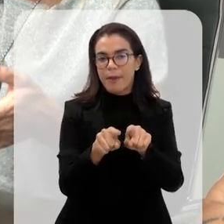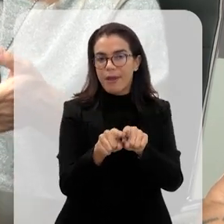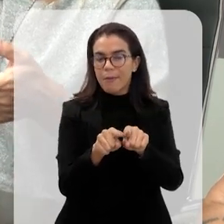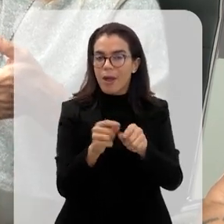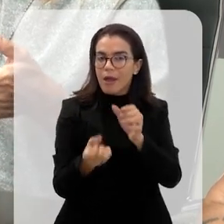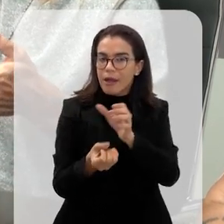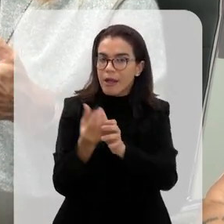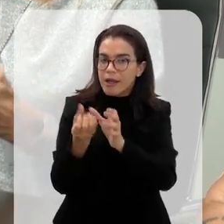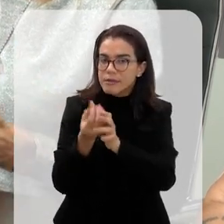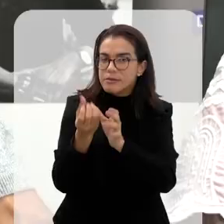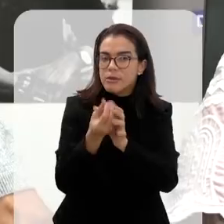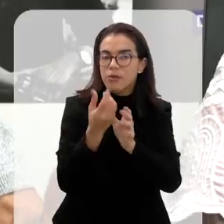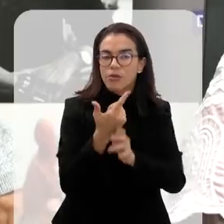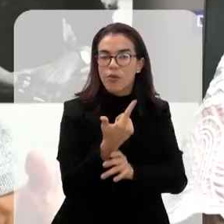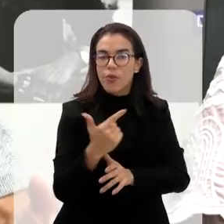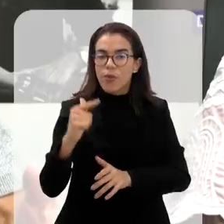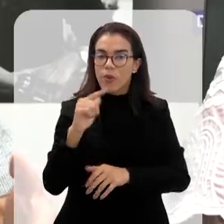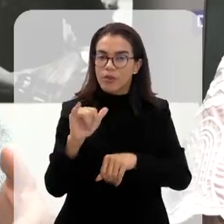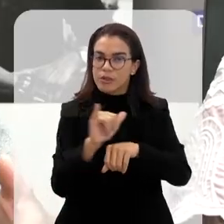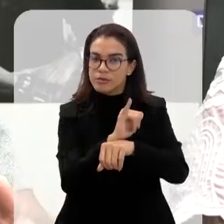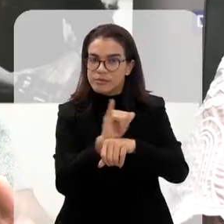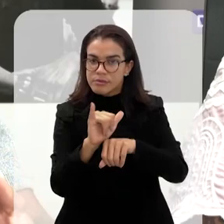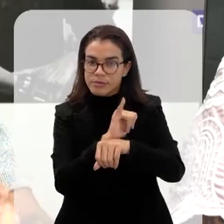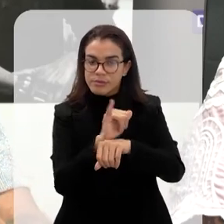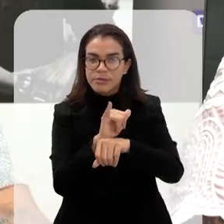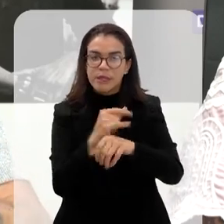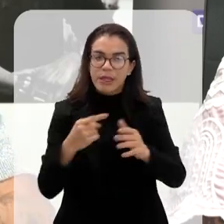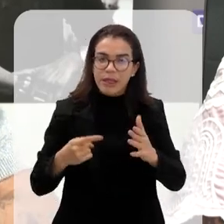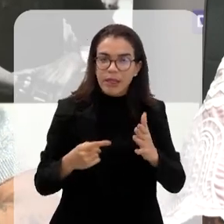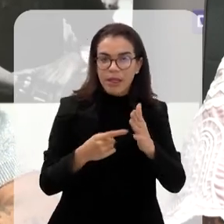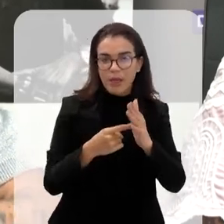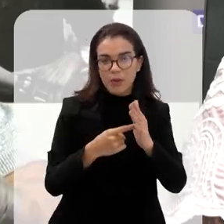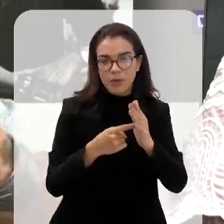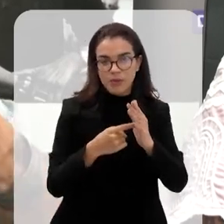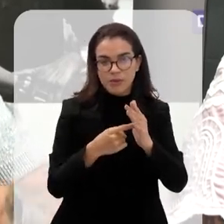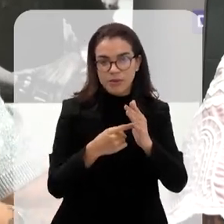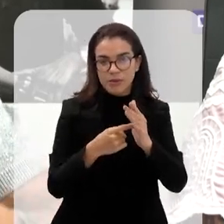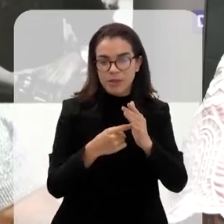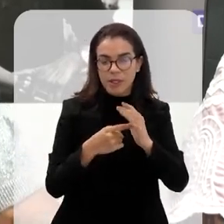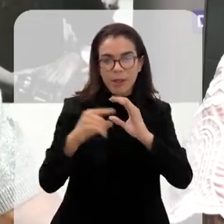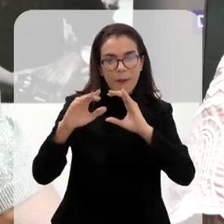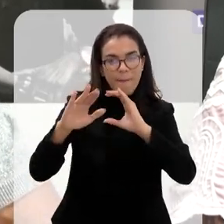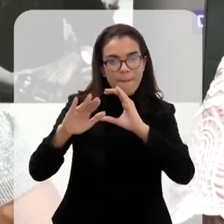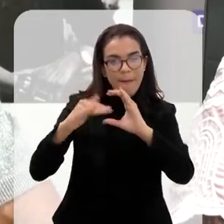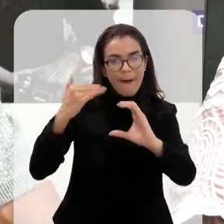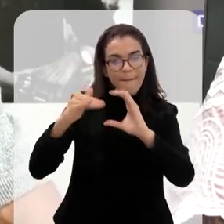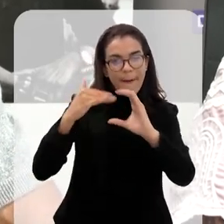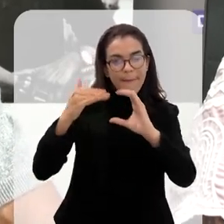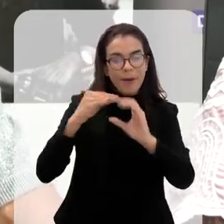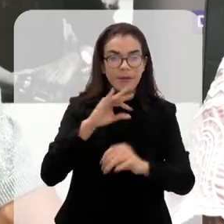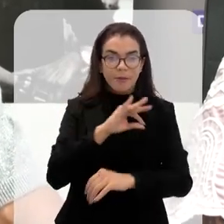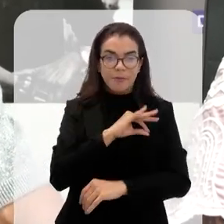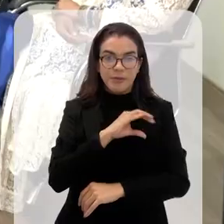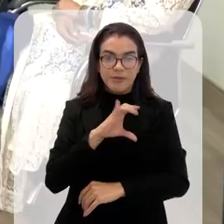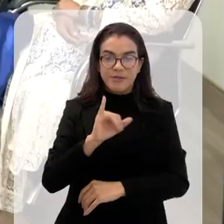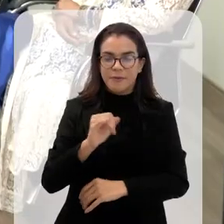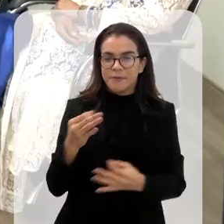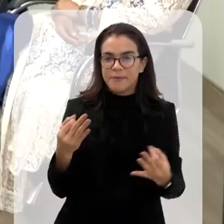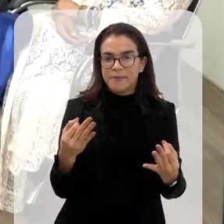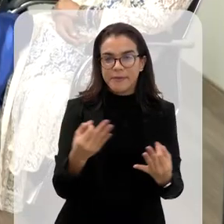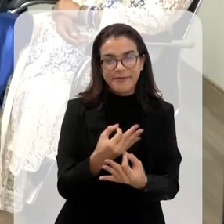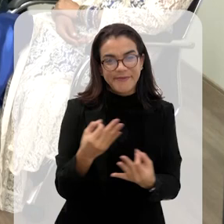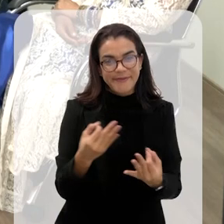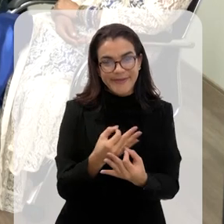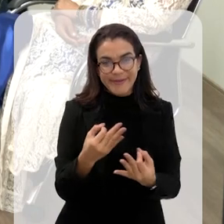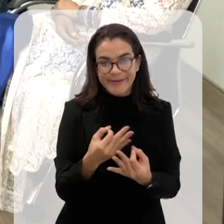junto para a criação de outras formas daquela denúncia chegar na caixa da Polícia Civil e da Polícia